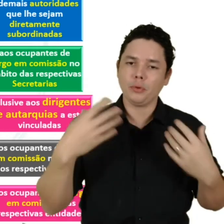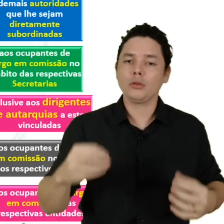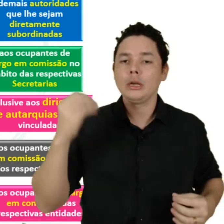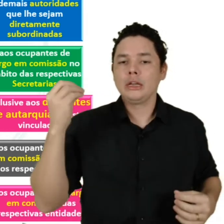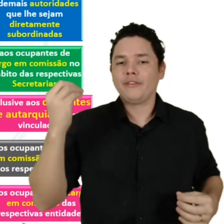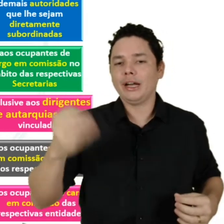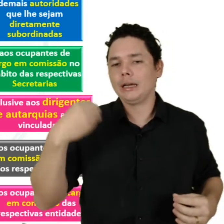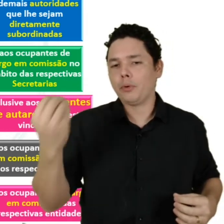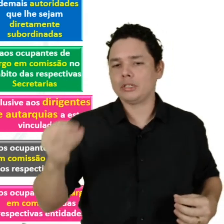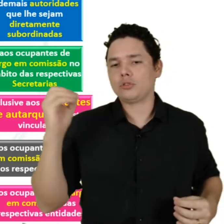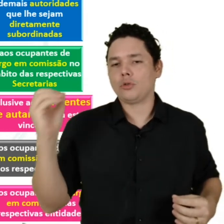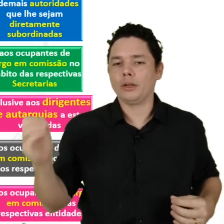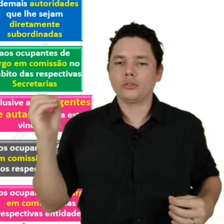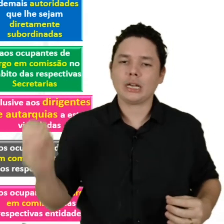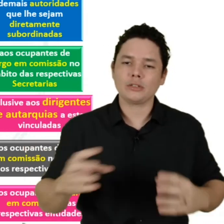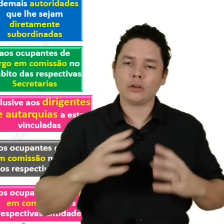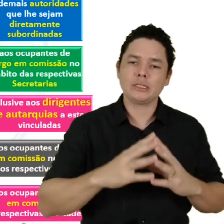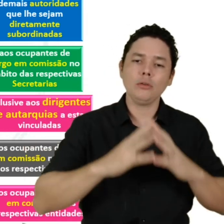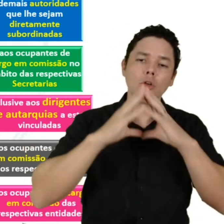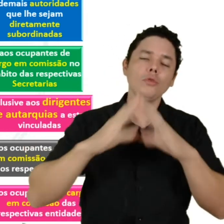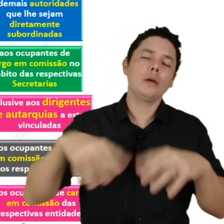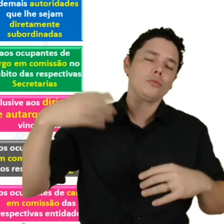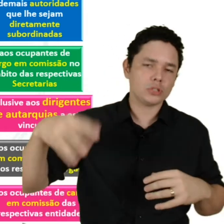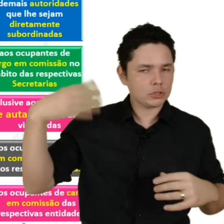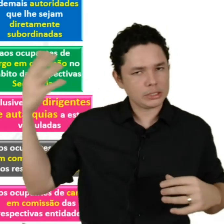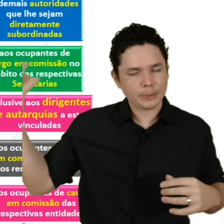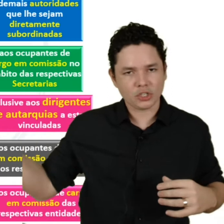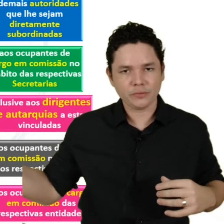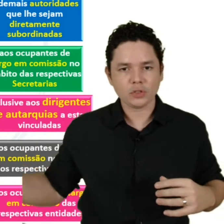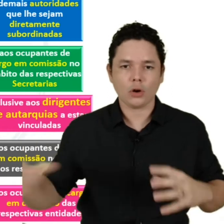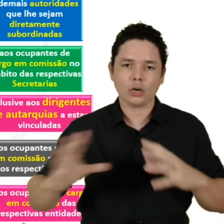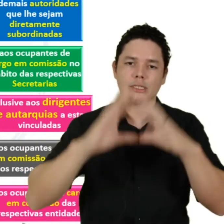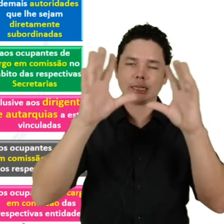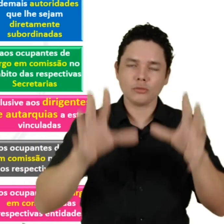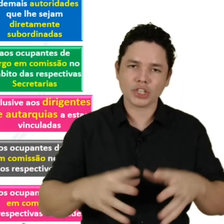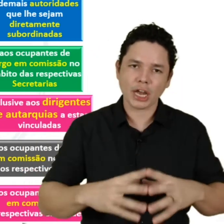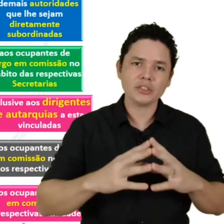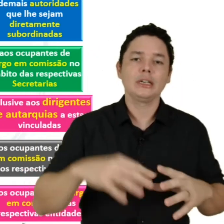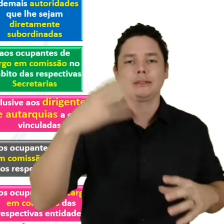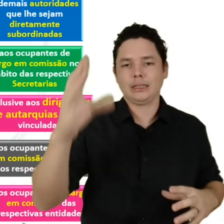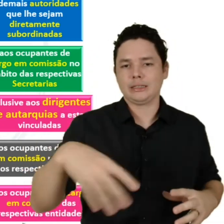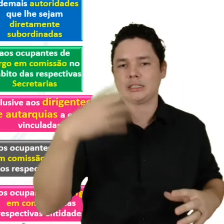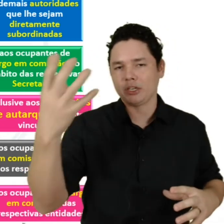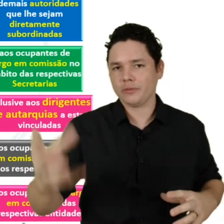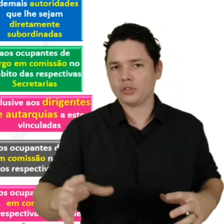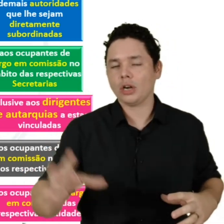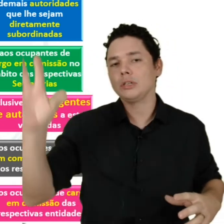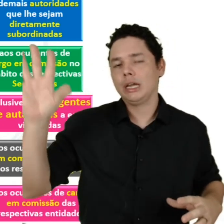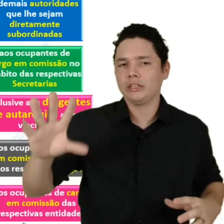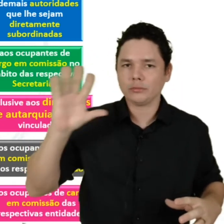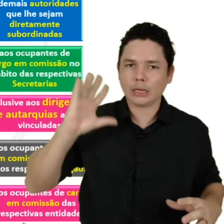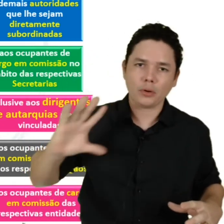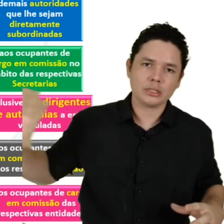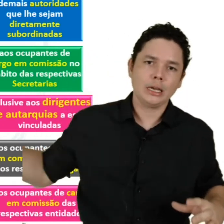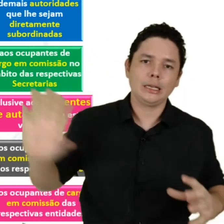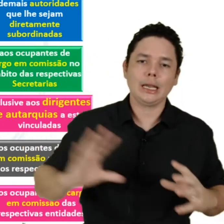Ministério Público, vai dar posse aos ocupantes dos cargos em comissão no âmbito dos seus respectivos órgãos. Esses aqui são os chefes desses respectivos órgãos, eles